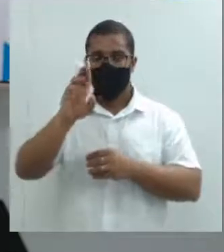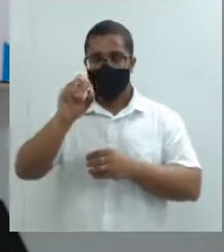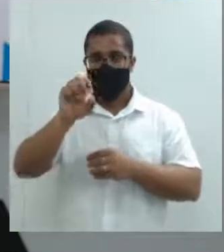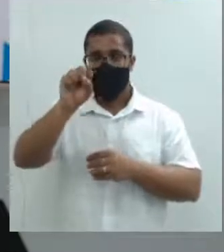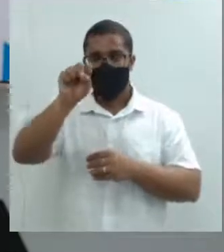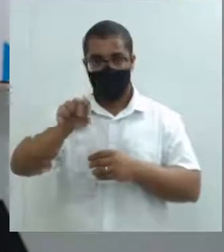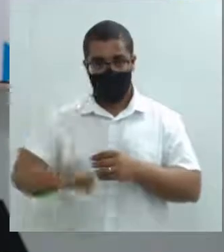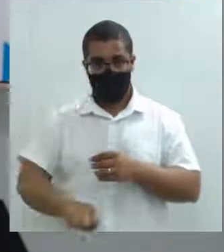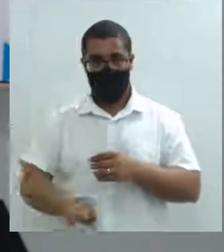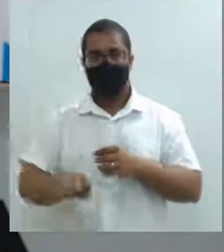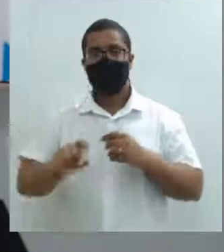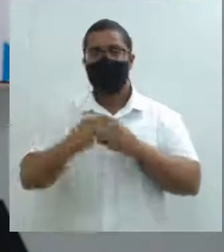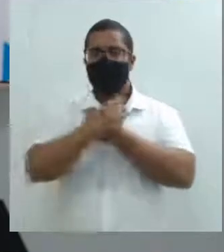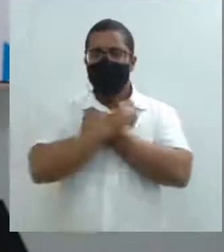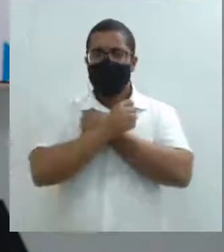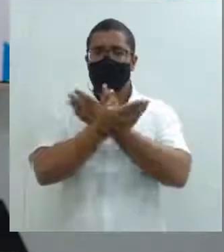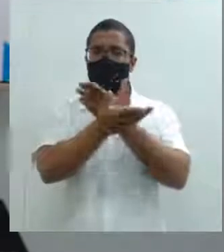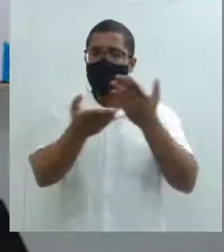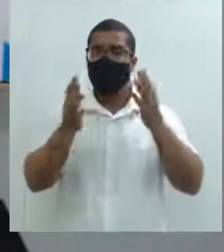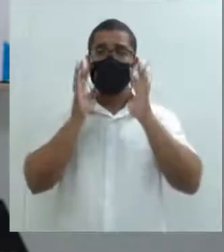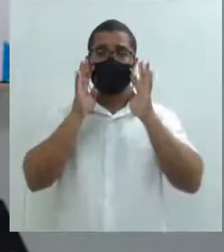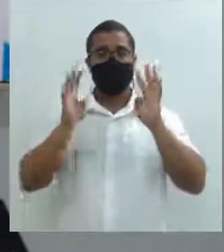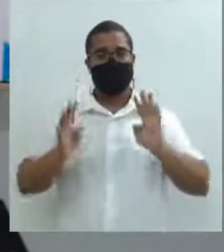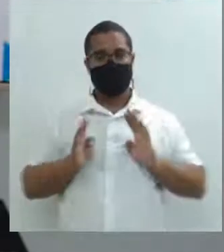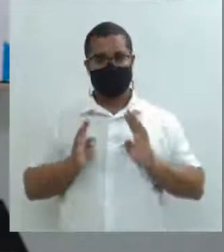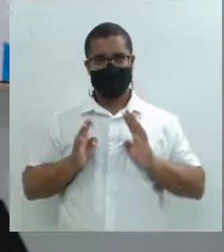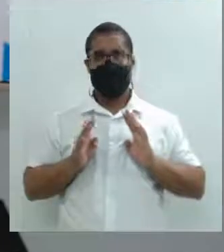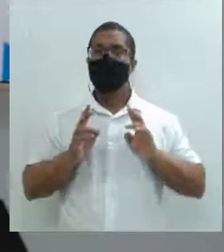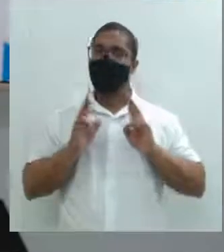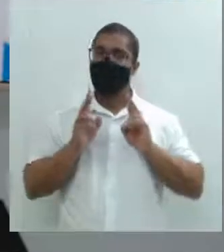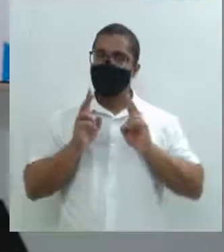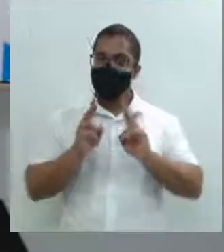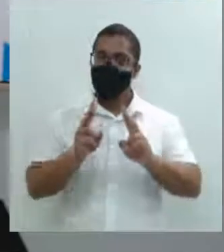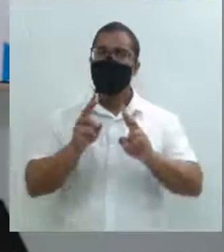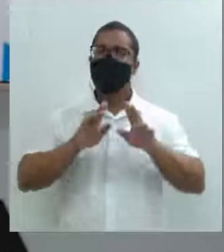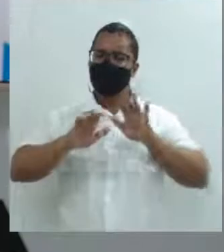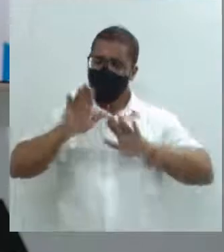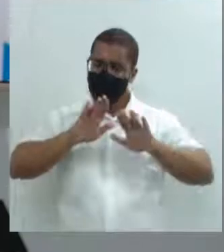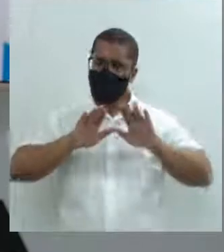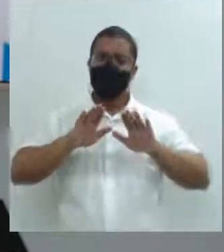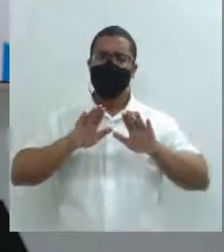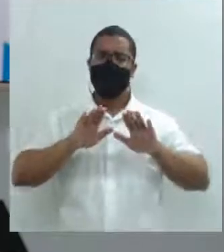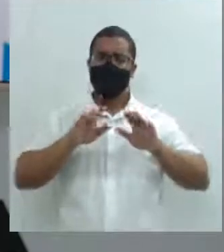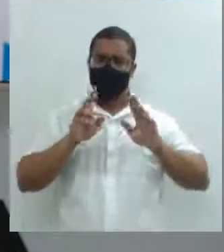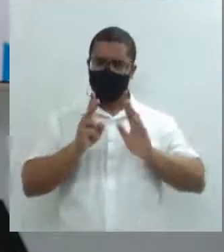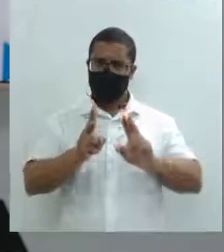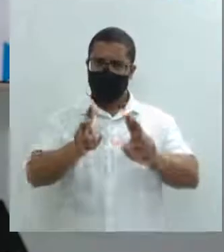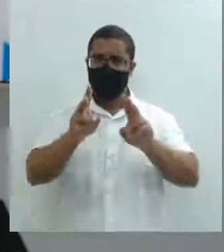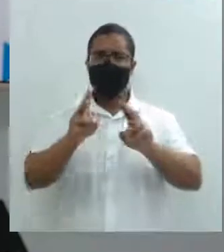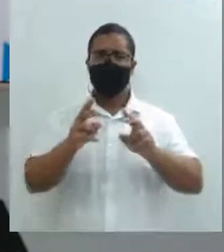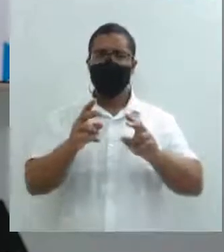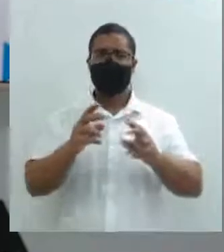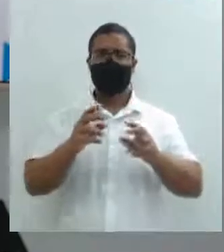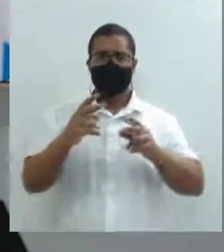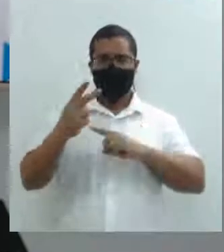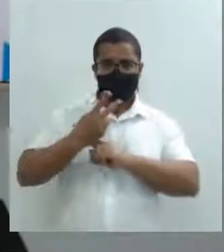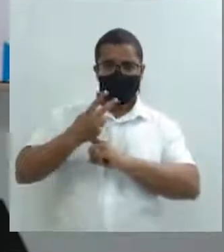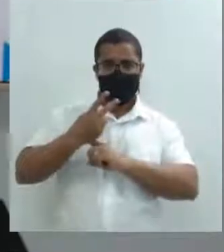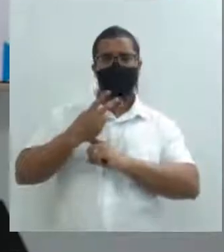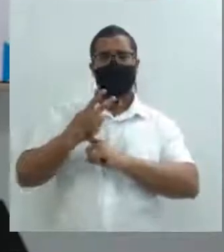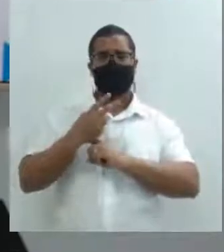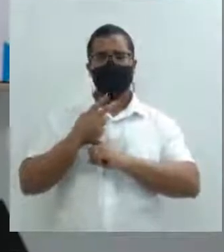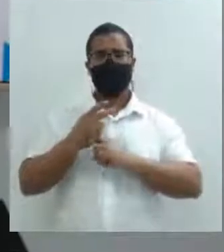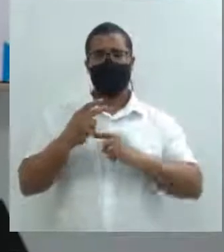mandar um abraço para todos vocês que estão assistindo. Continuem se cuidando, continuem se prevenindo para a gente poder se